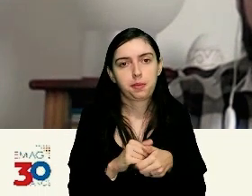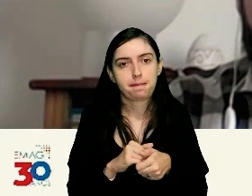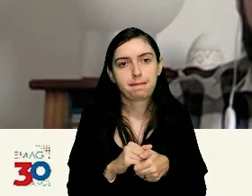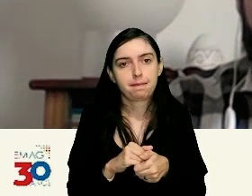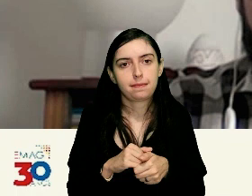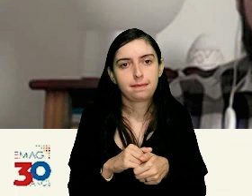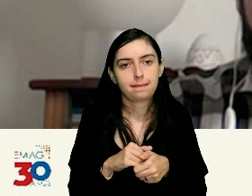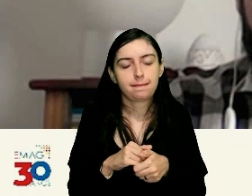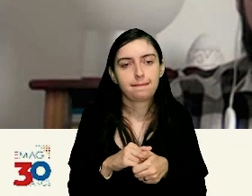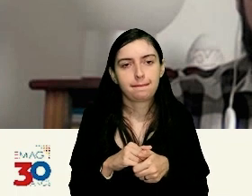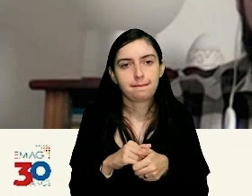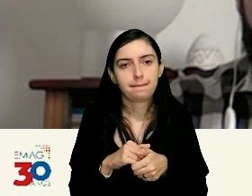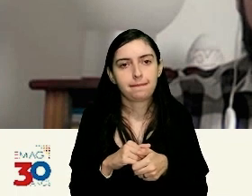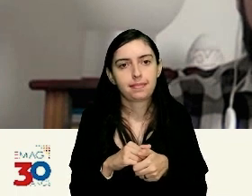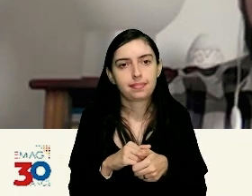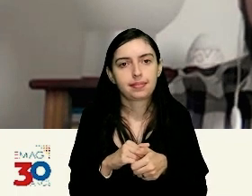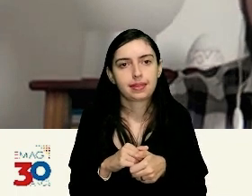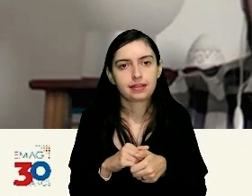Aí,